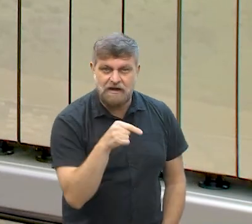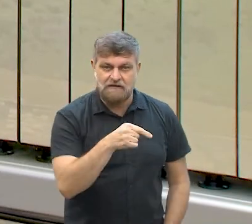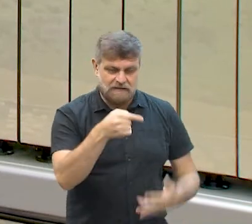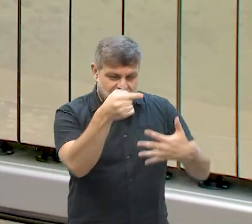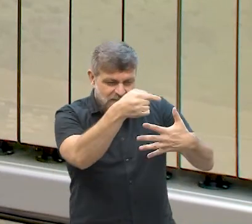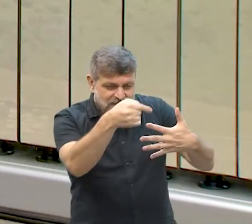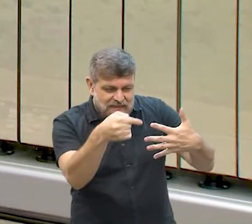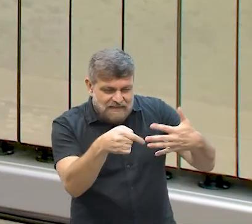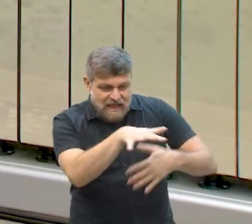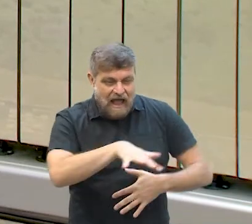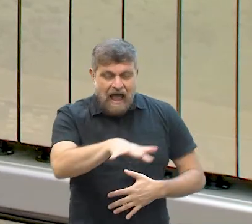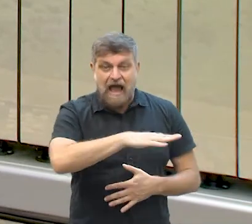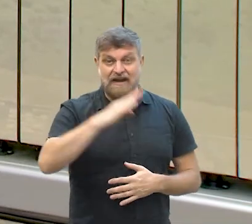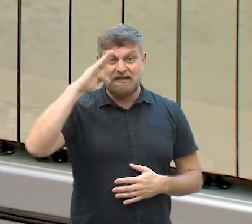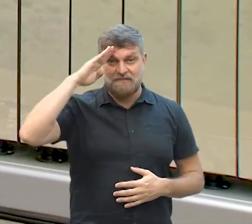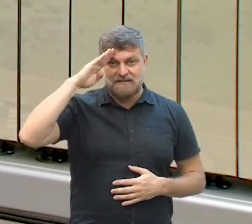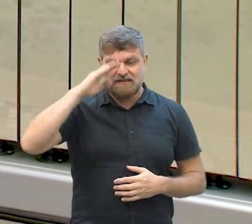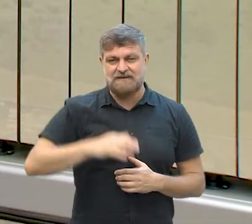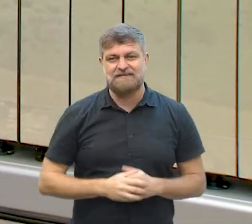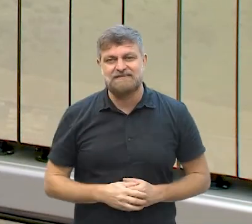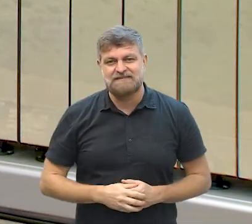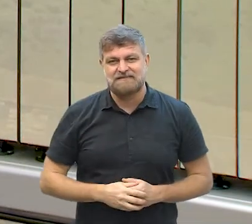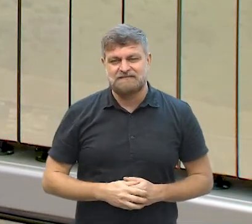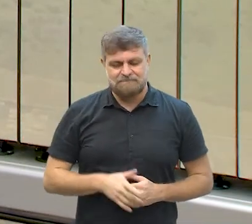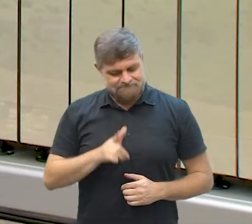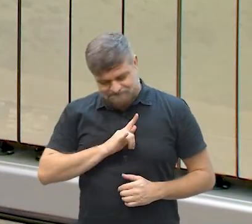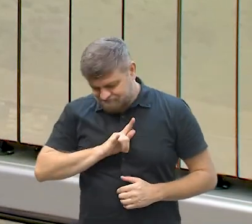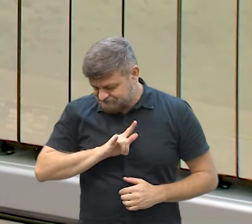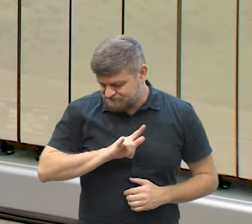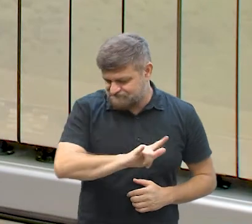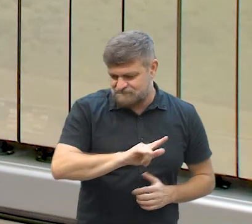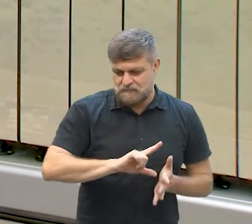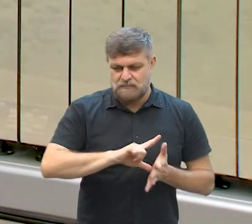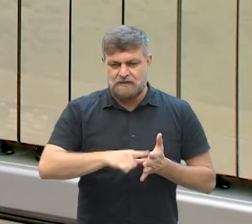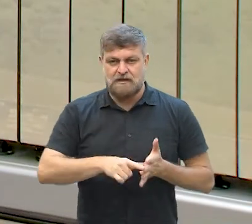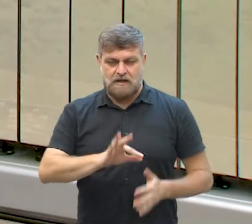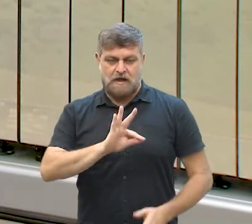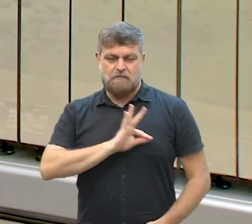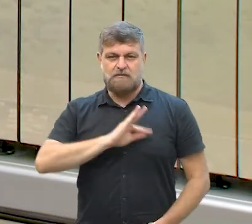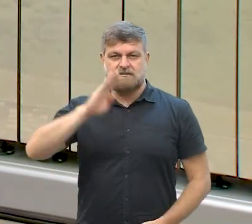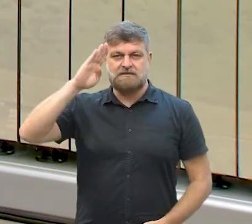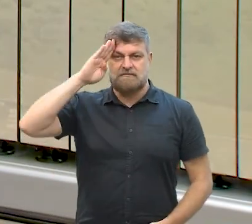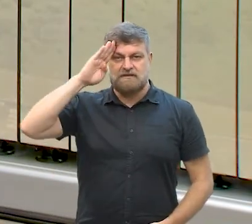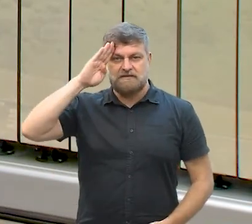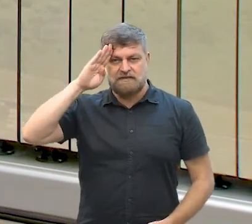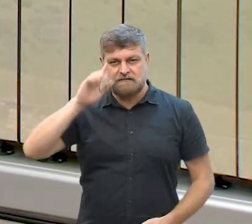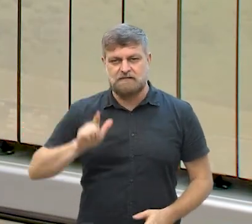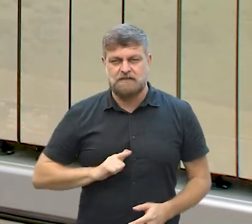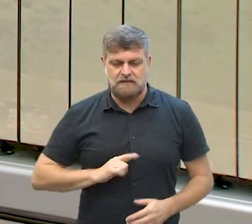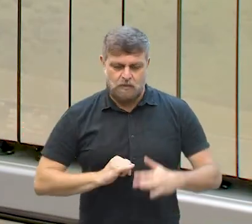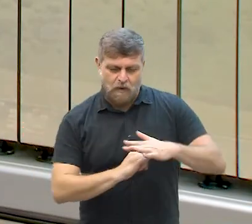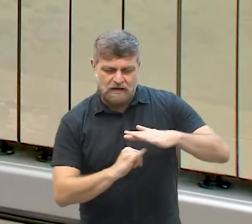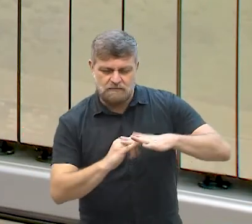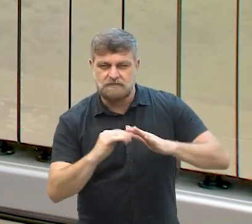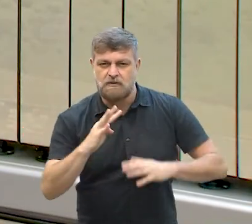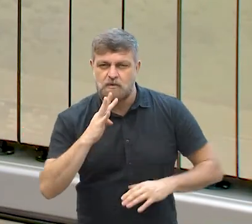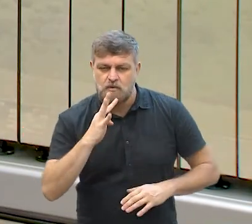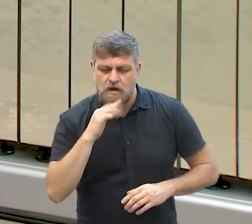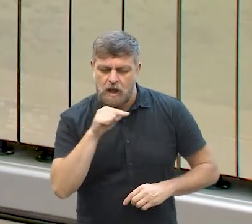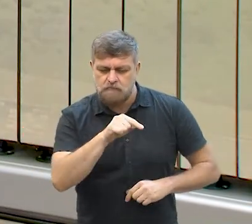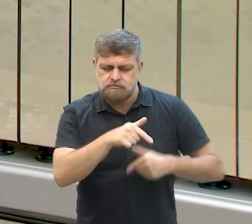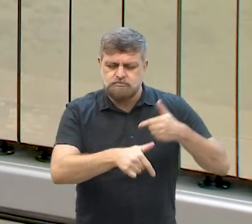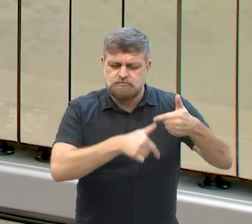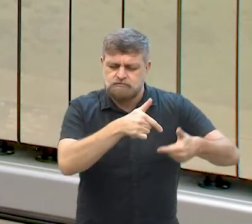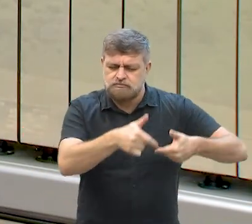De que era ligado à área militar, né? Então aí foi o amor depois pela PM, né? Depois que eu entrei, a gente conhecendo a